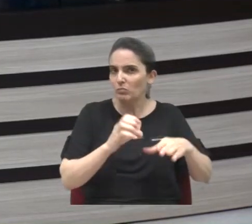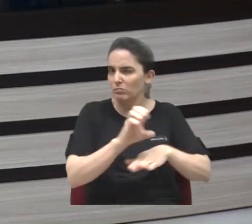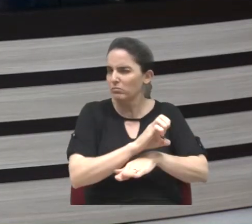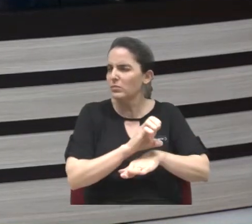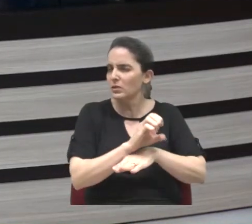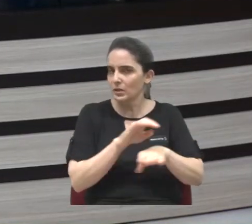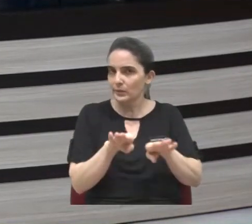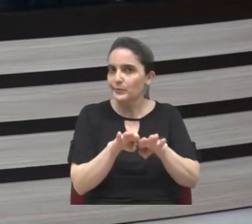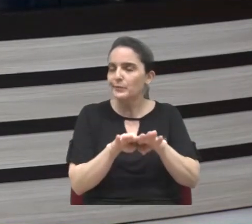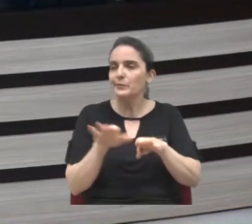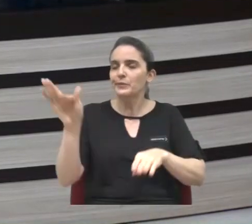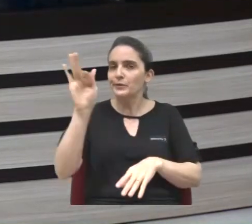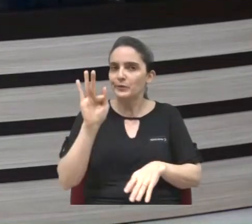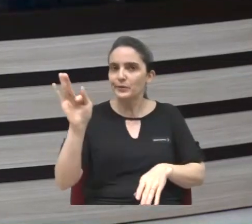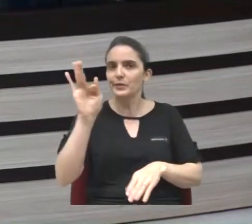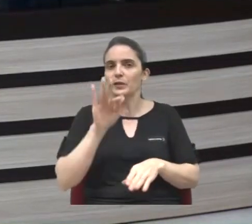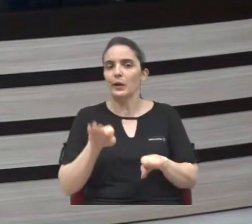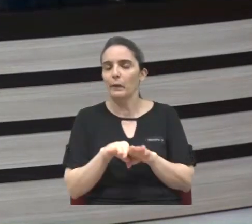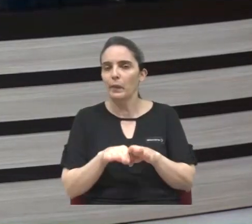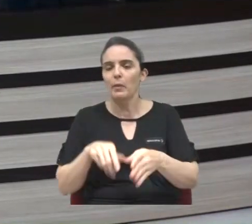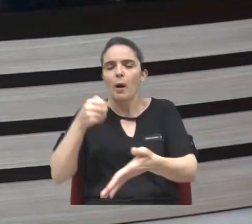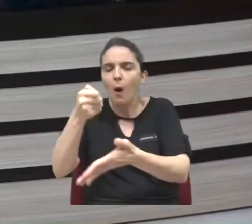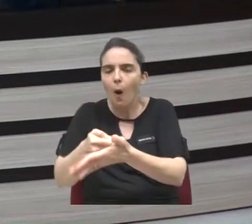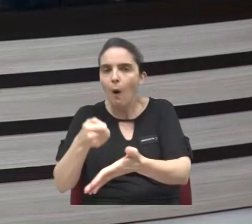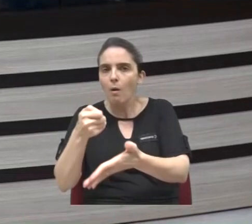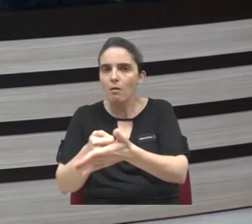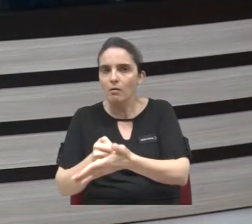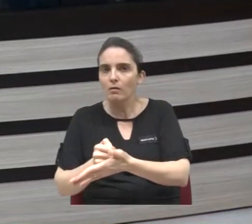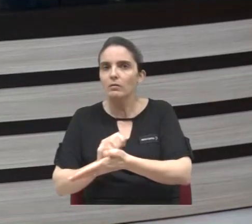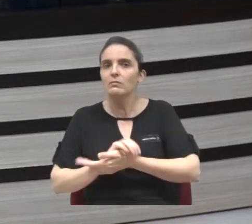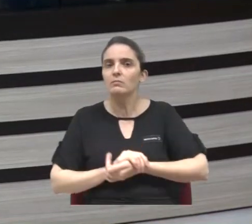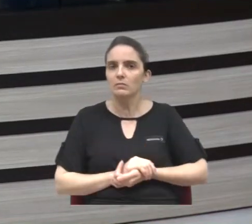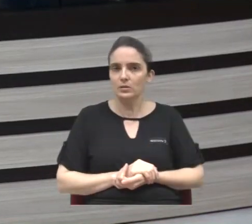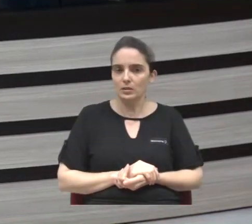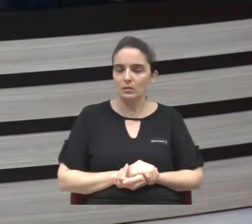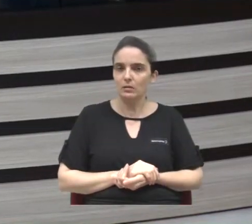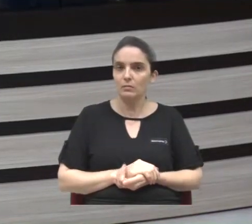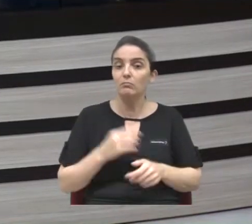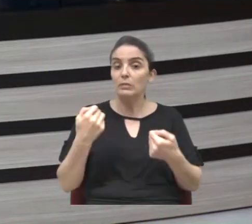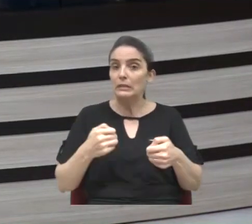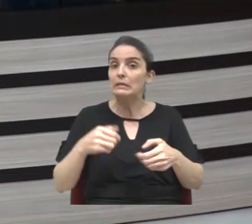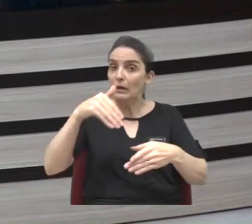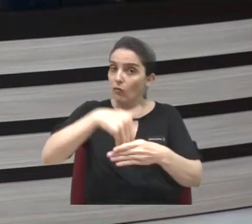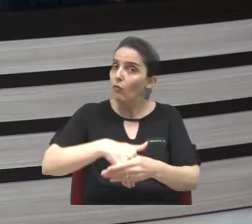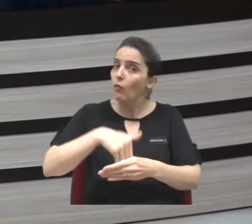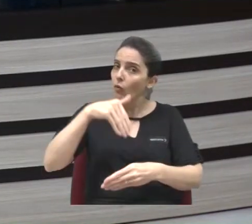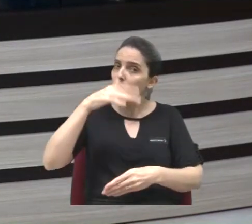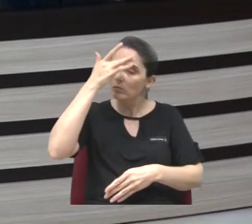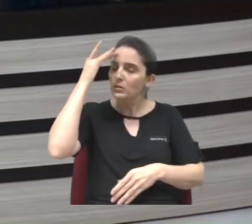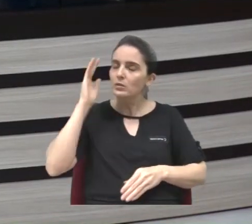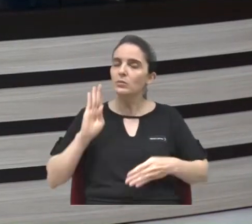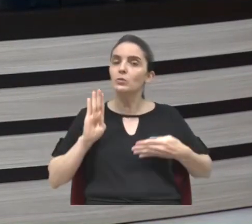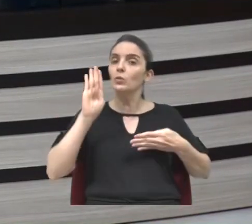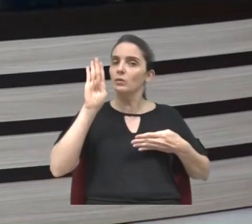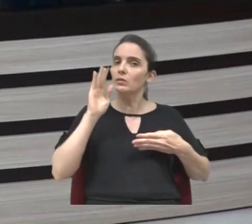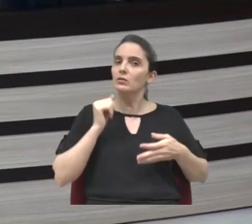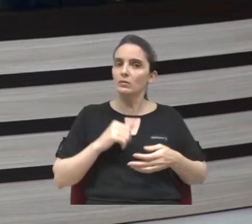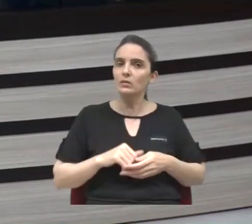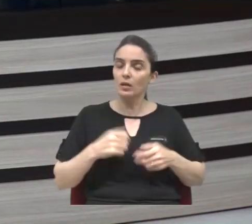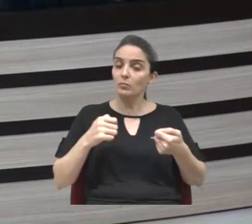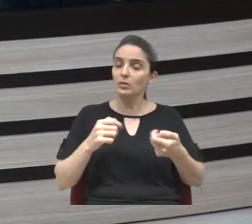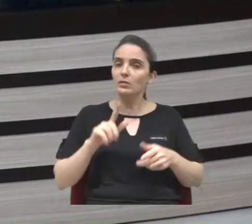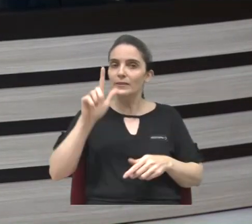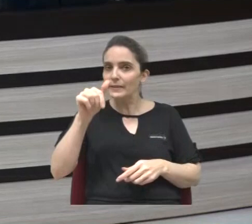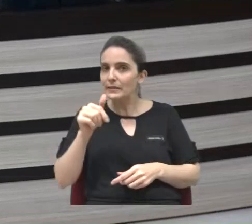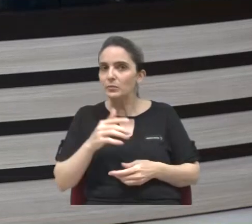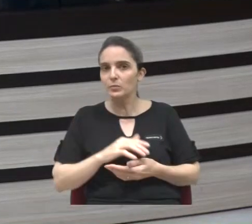no âmbito, para que arrumemos votos para os candidatos. Depois é a nossa função, sim, quando eleitos os deputados, irmos lá. Eu penso assim